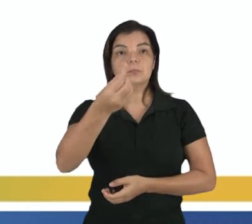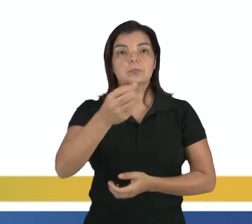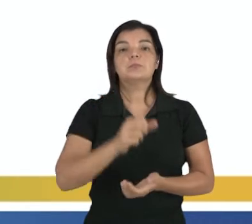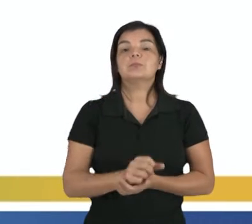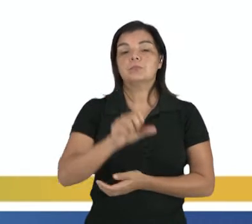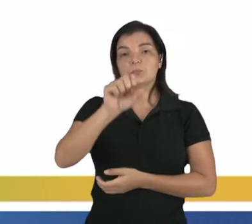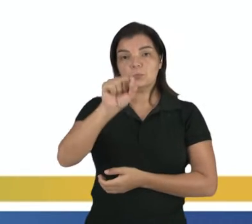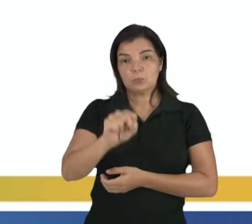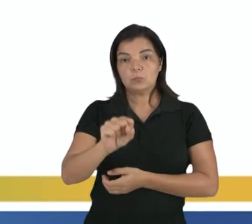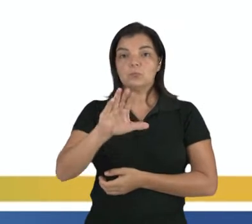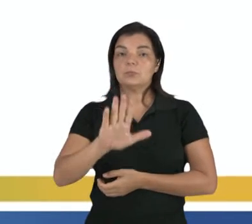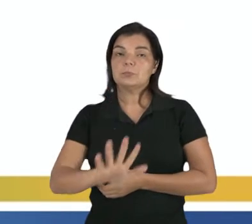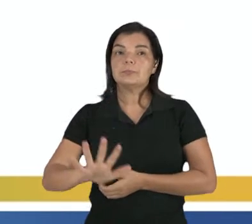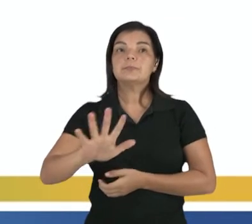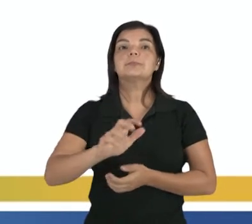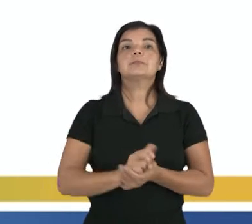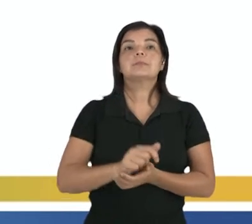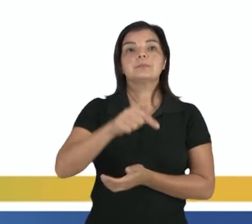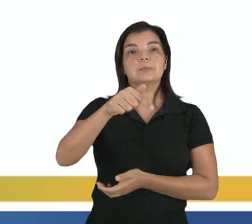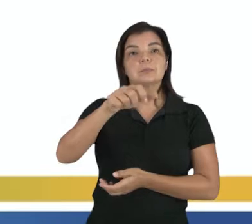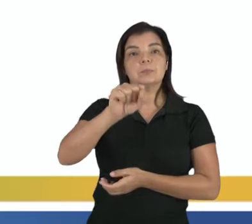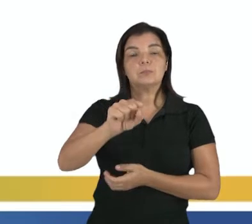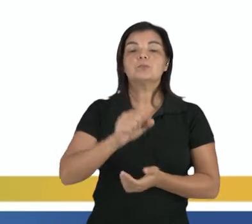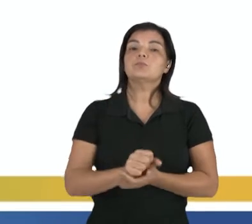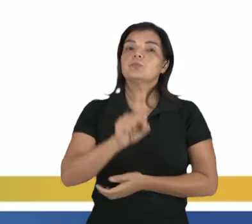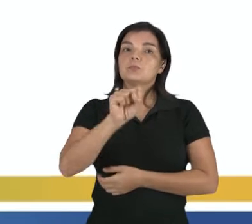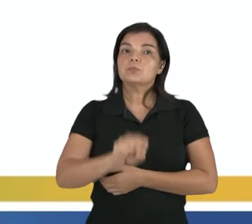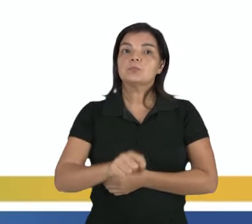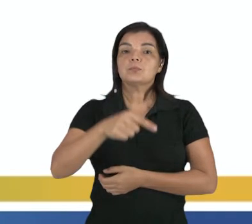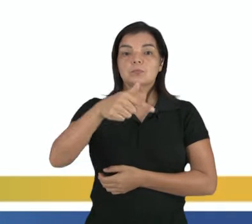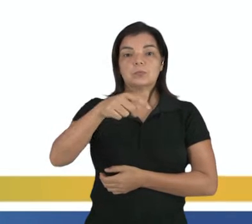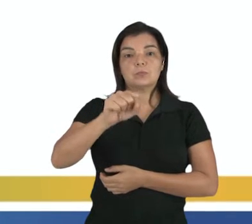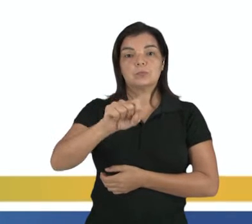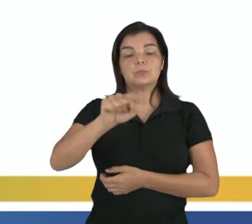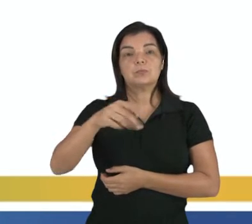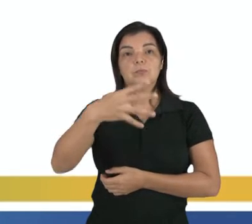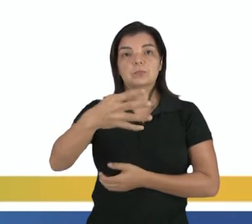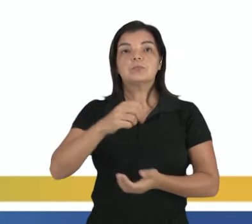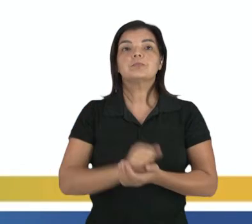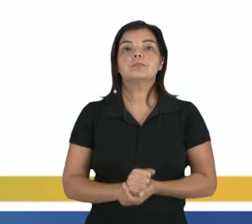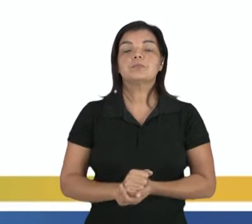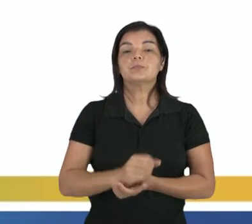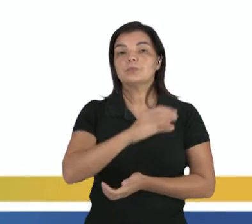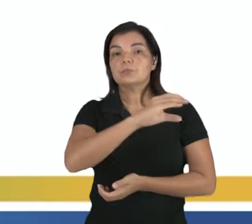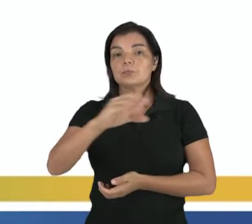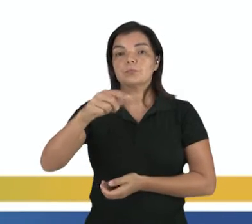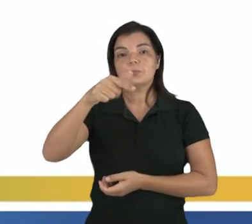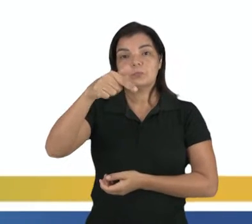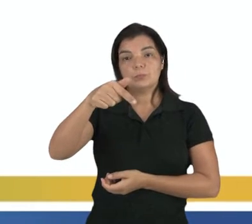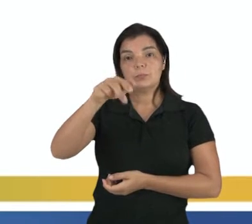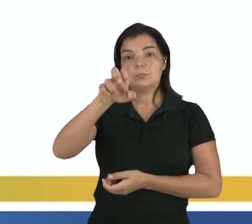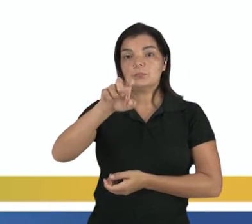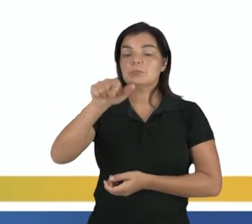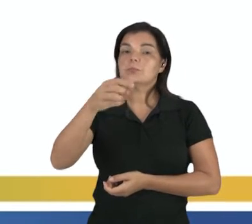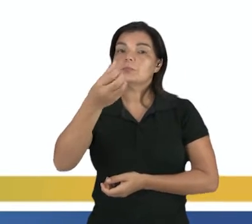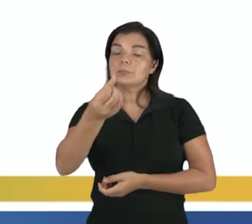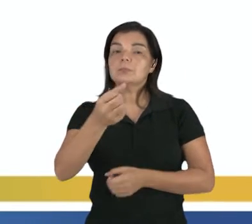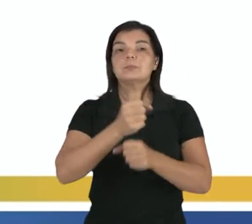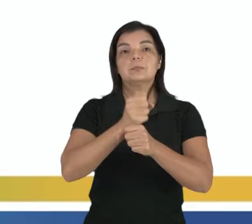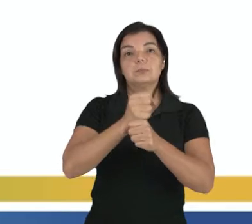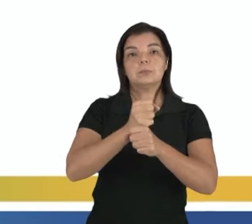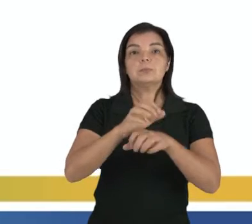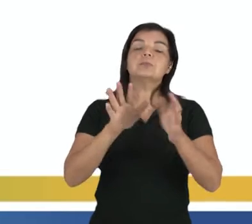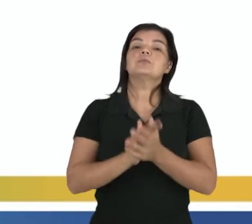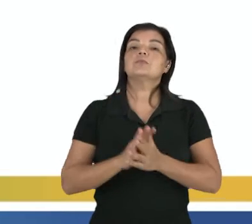Sudeste, 78 anos, no Sul, 78,4 e no Centro-Oeste, 75,6 anos. Aqui